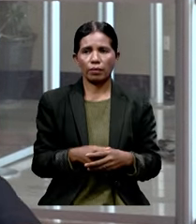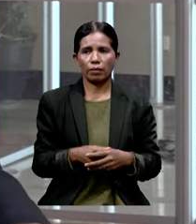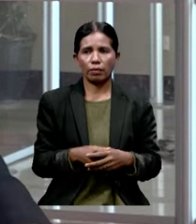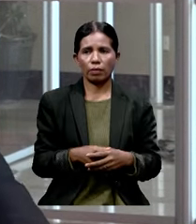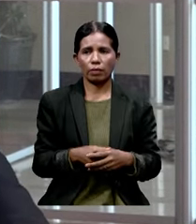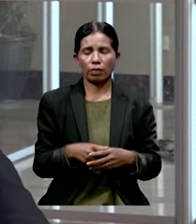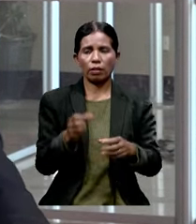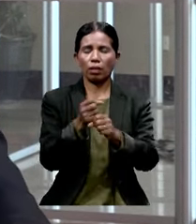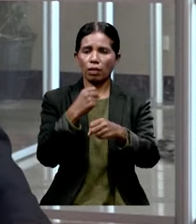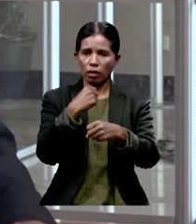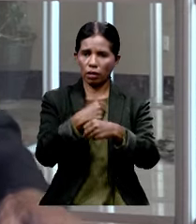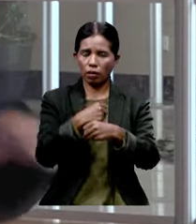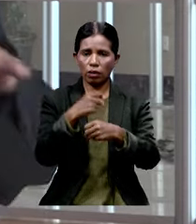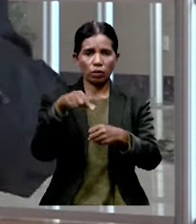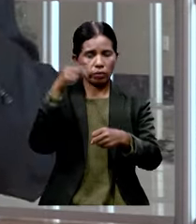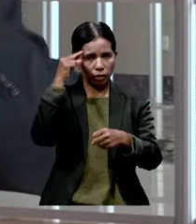halo